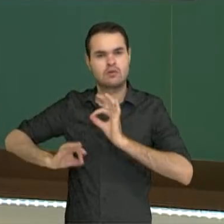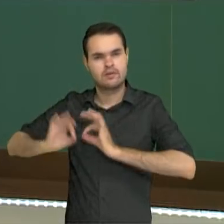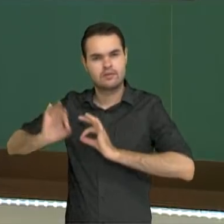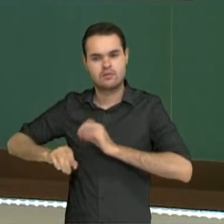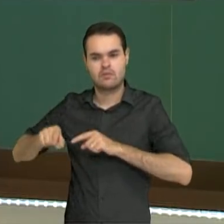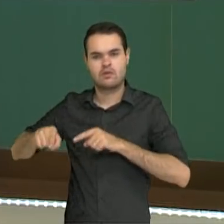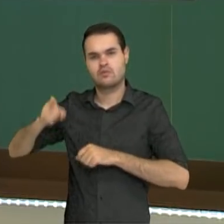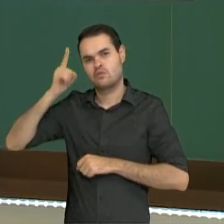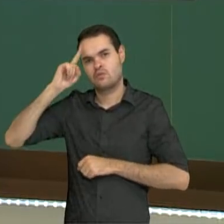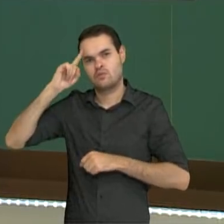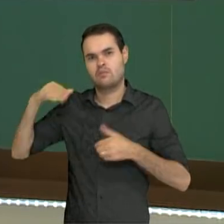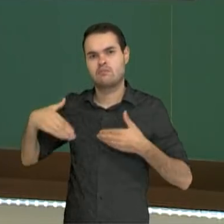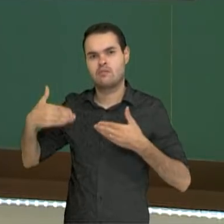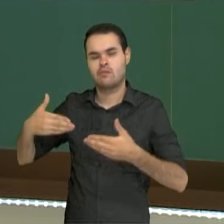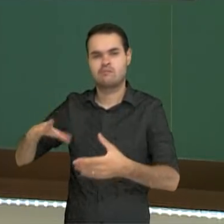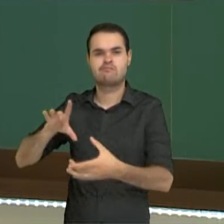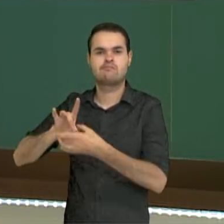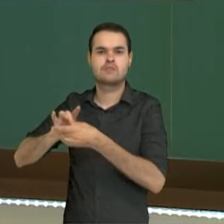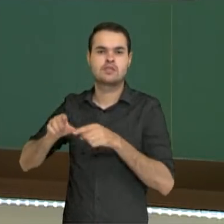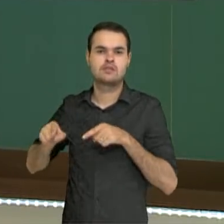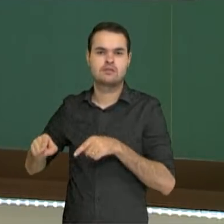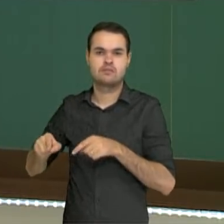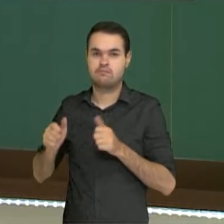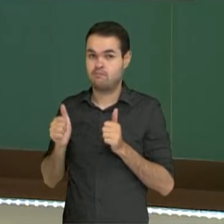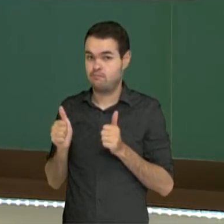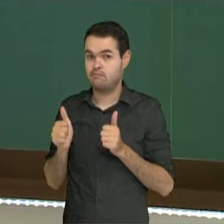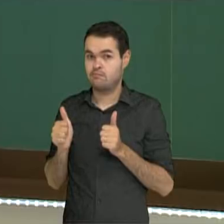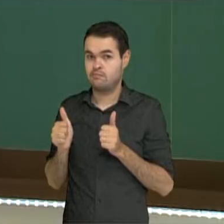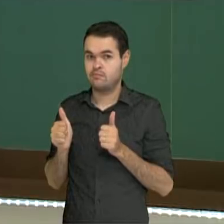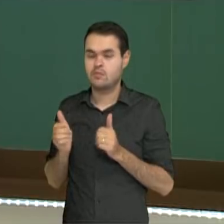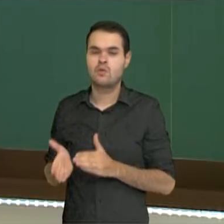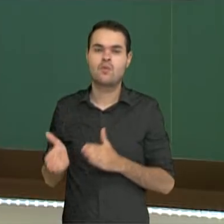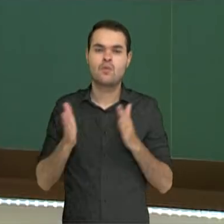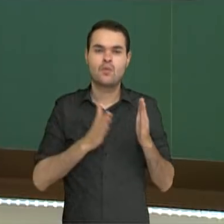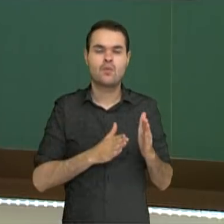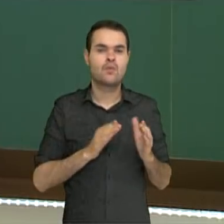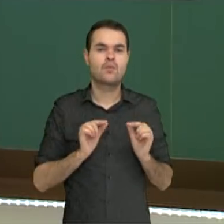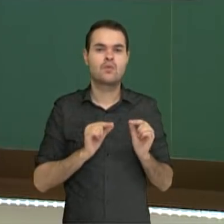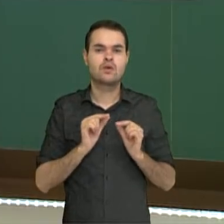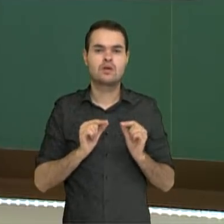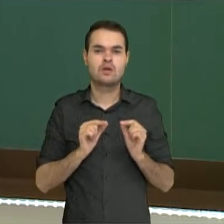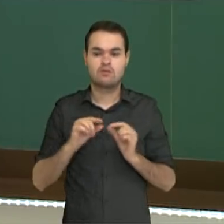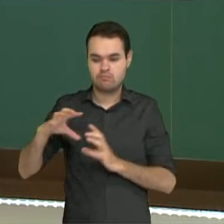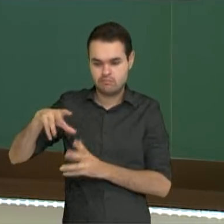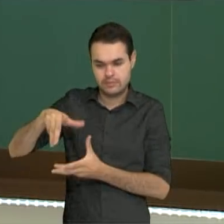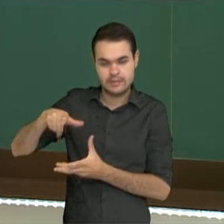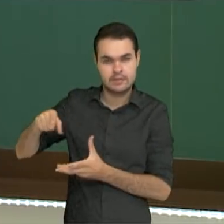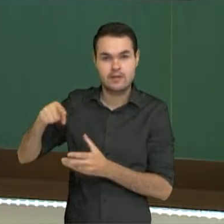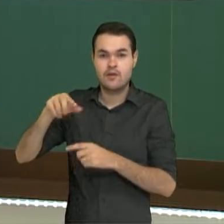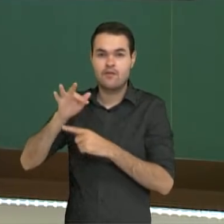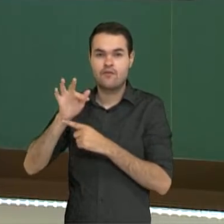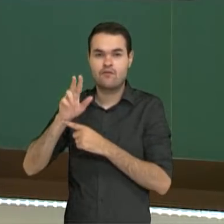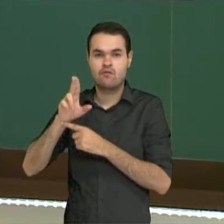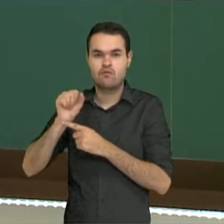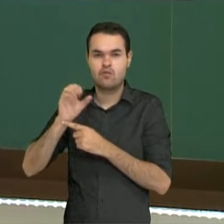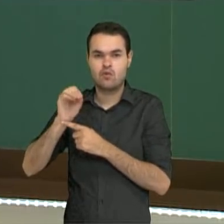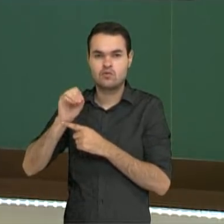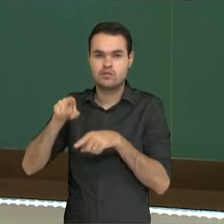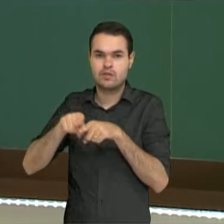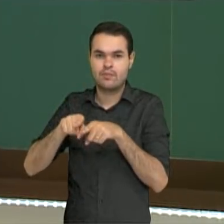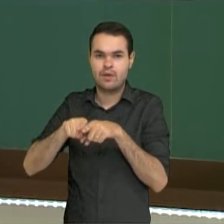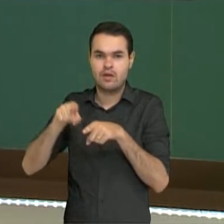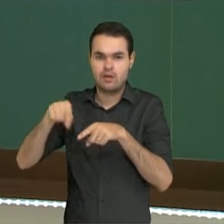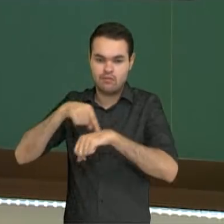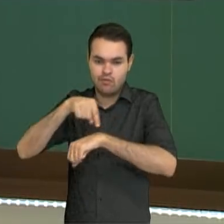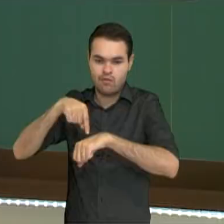organização cotidiana tem a ver com a rotação, certo? Outra consequência da rotação são os fusos horários, a organização das horas